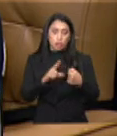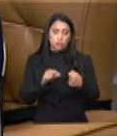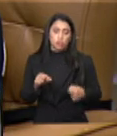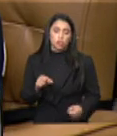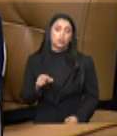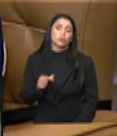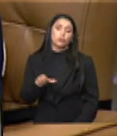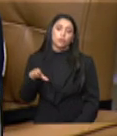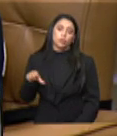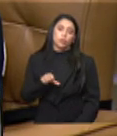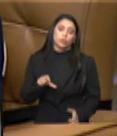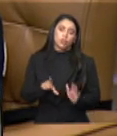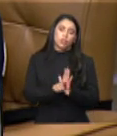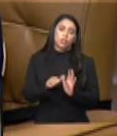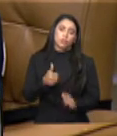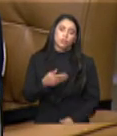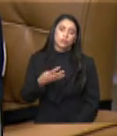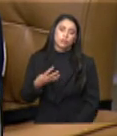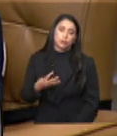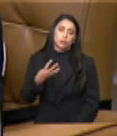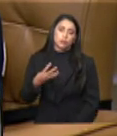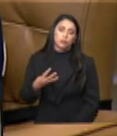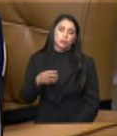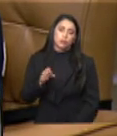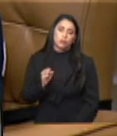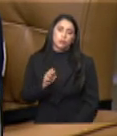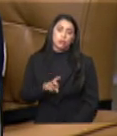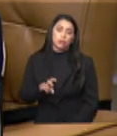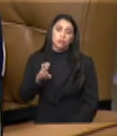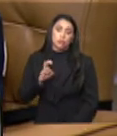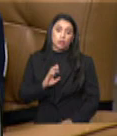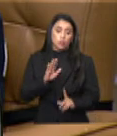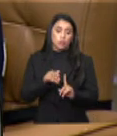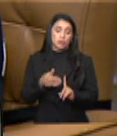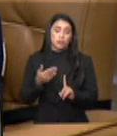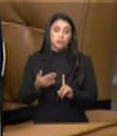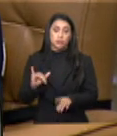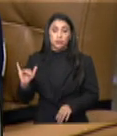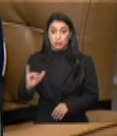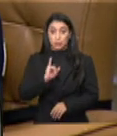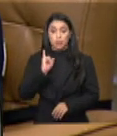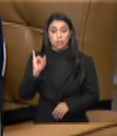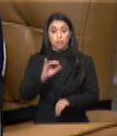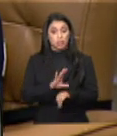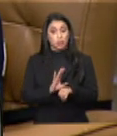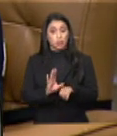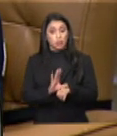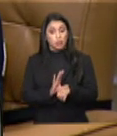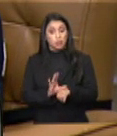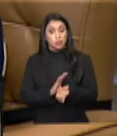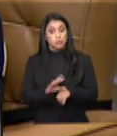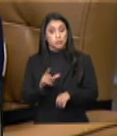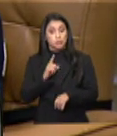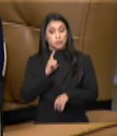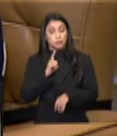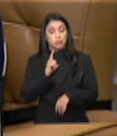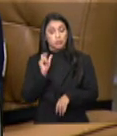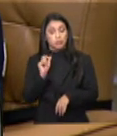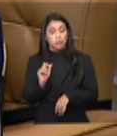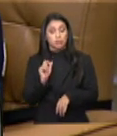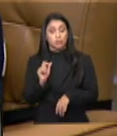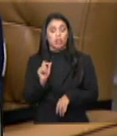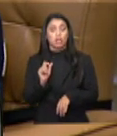Lei 14.485, nós homenageamos a importância que a Constituição assegura a este